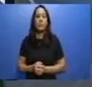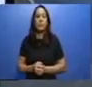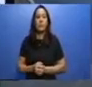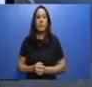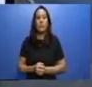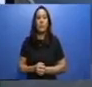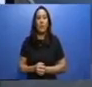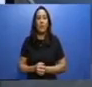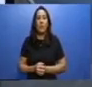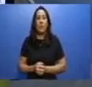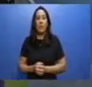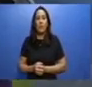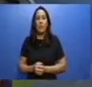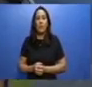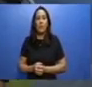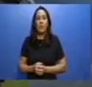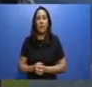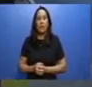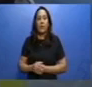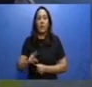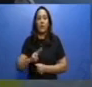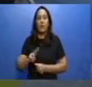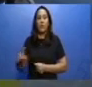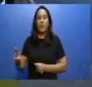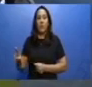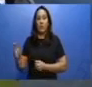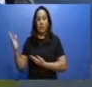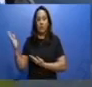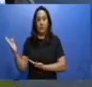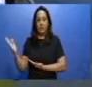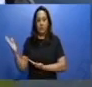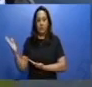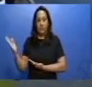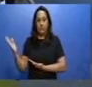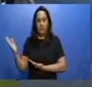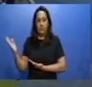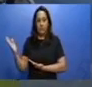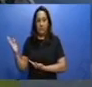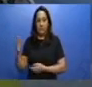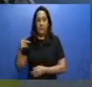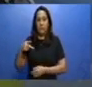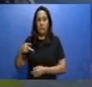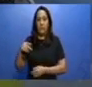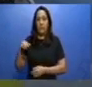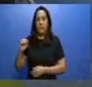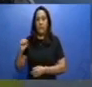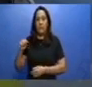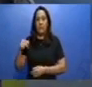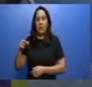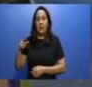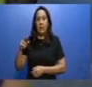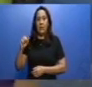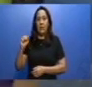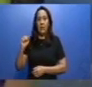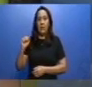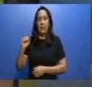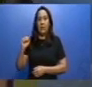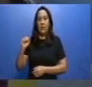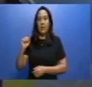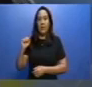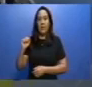diferença. Esse daqui, gente, já é mais difícil de falar, olha só. Paralelogramo. Ele também lembra